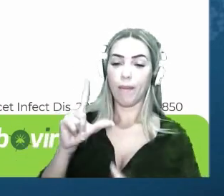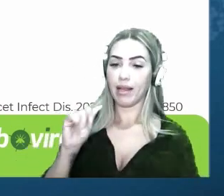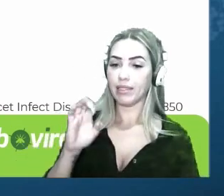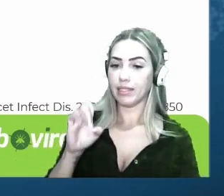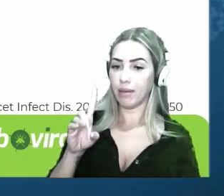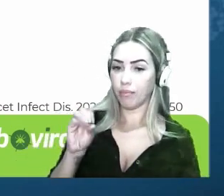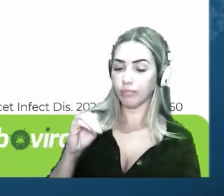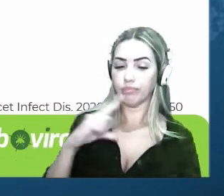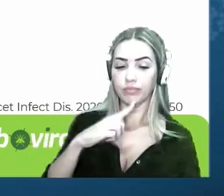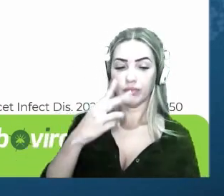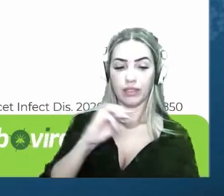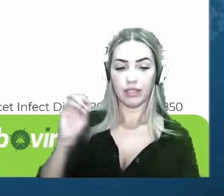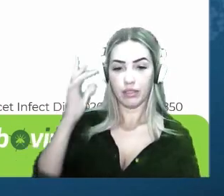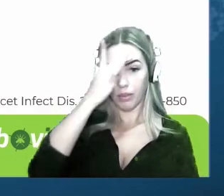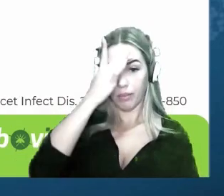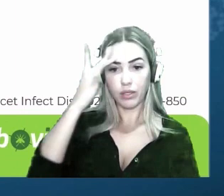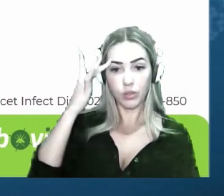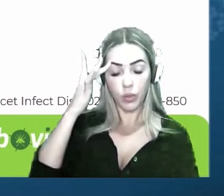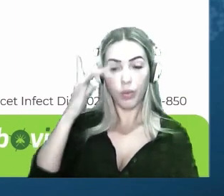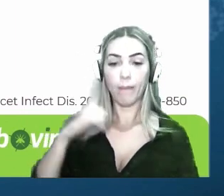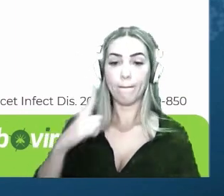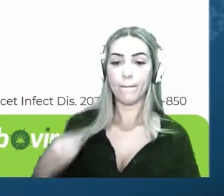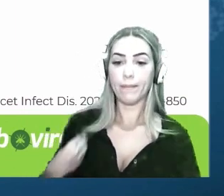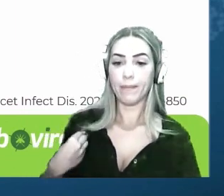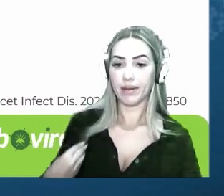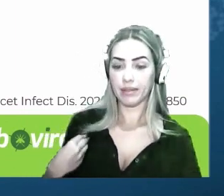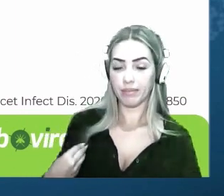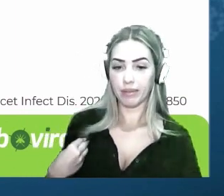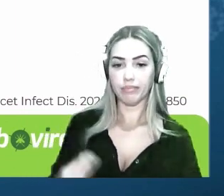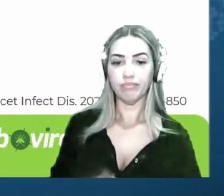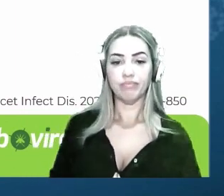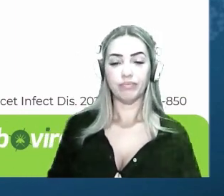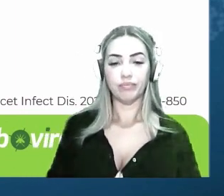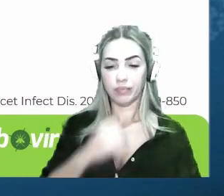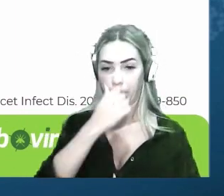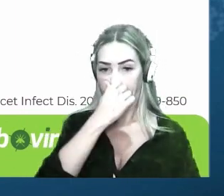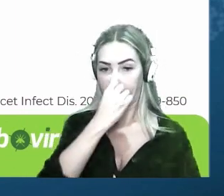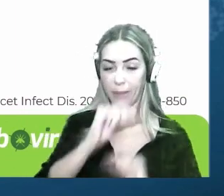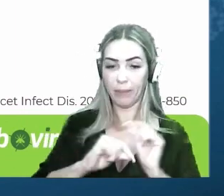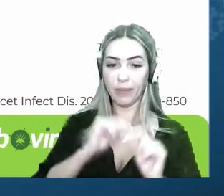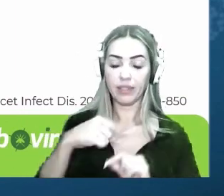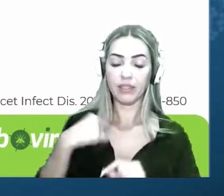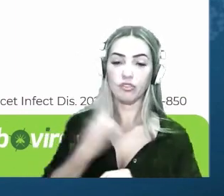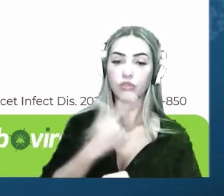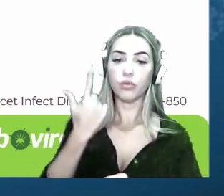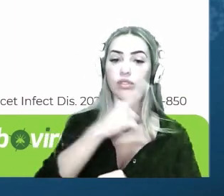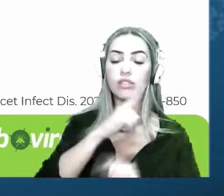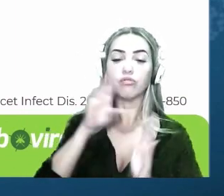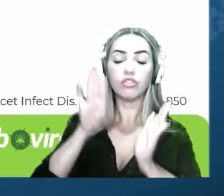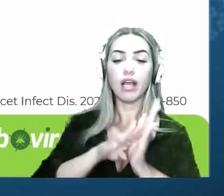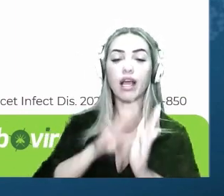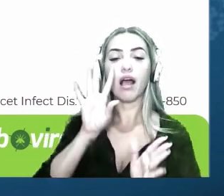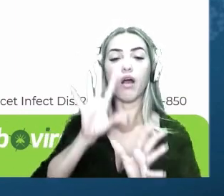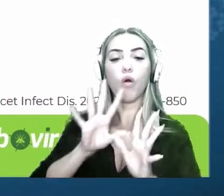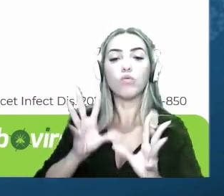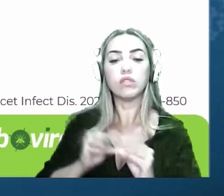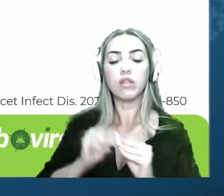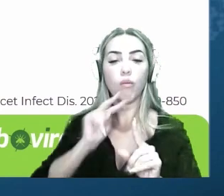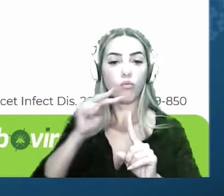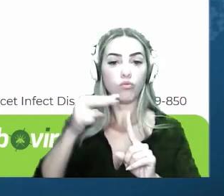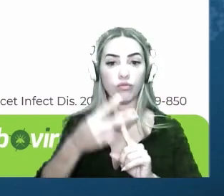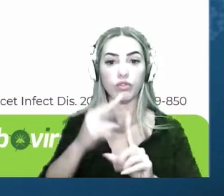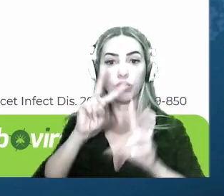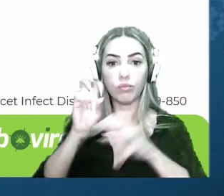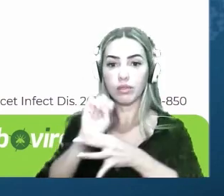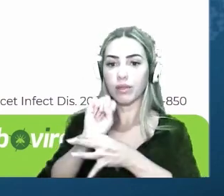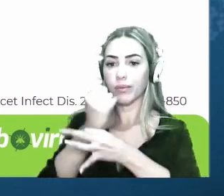participantes randomizados. E o que a gente chegou de conclusão do ponto de vista de segurança, não era um estudo